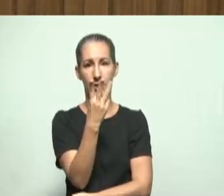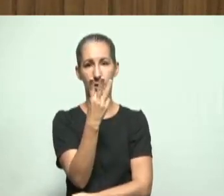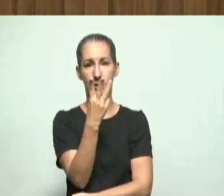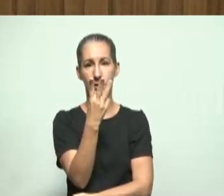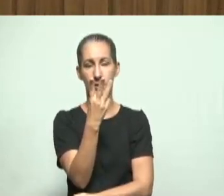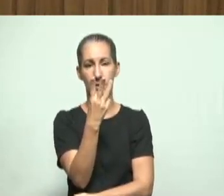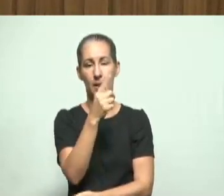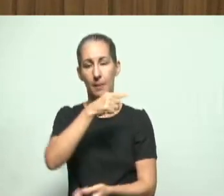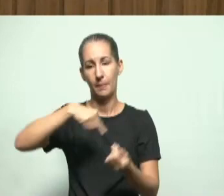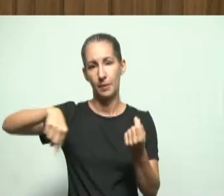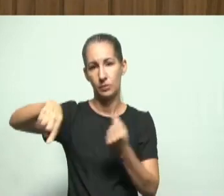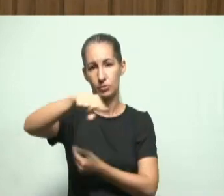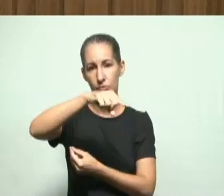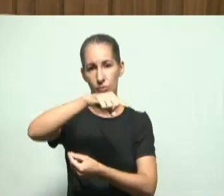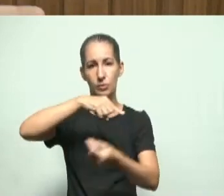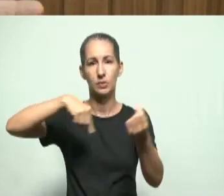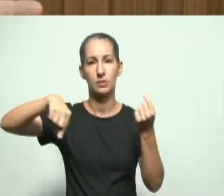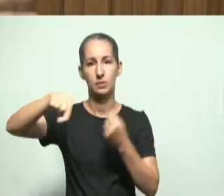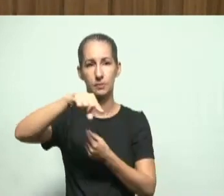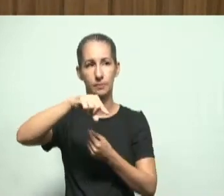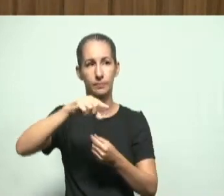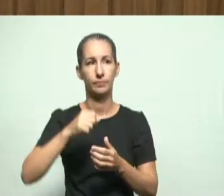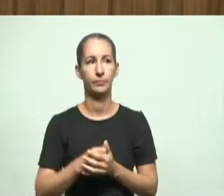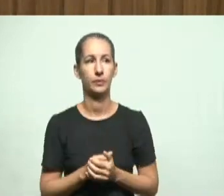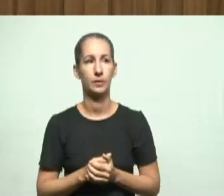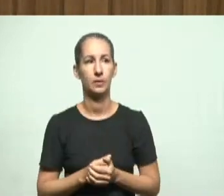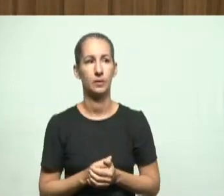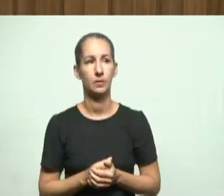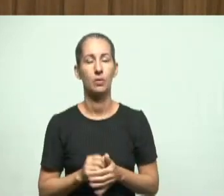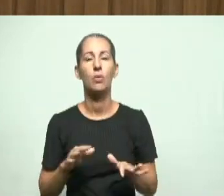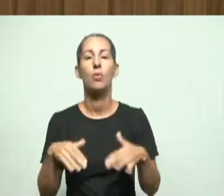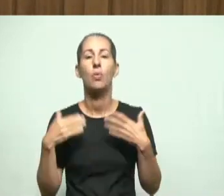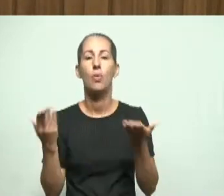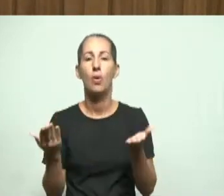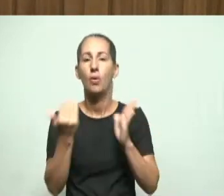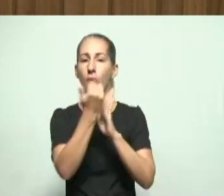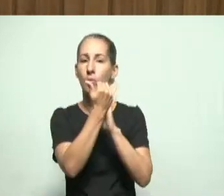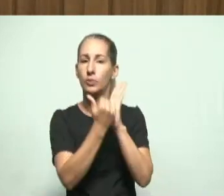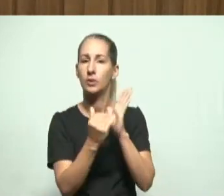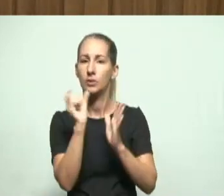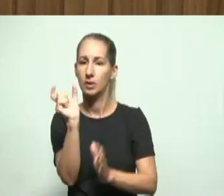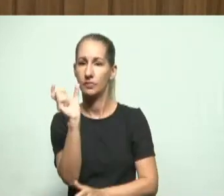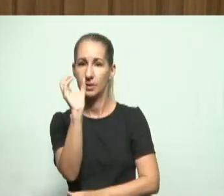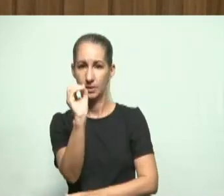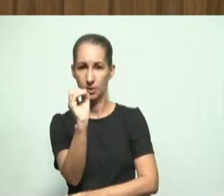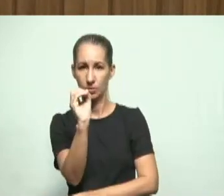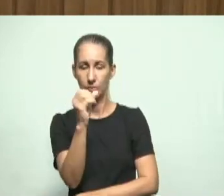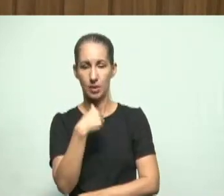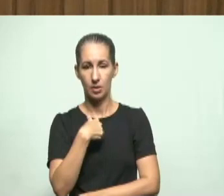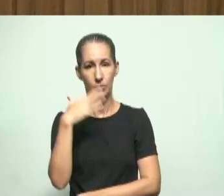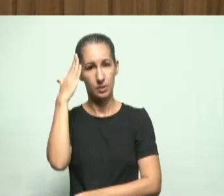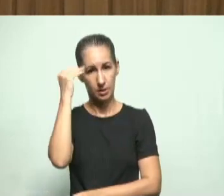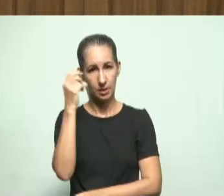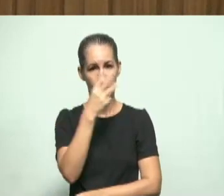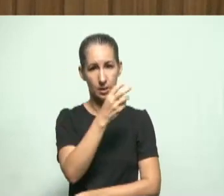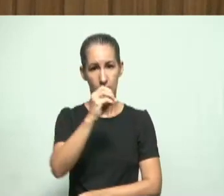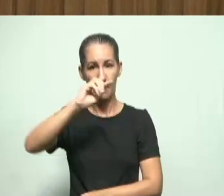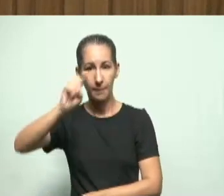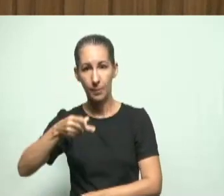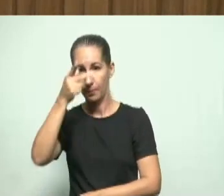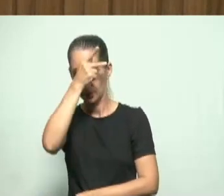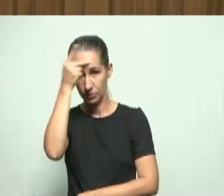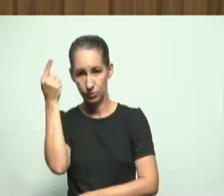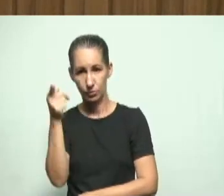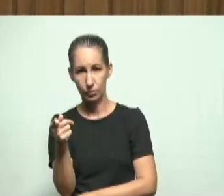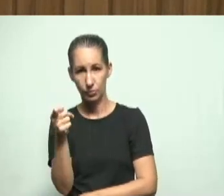pessoas. Concordam? Está girando entre três pessoas. Então, qual é o modelo de tarifa zero? Se eu sei que tem 300 mil pessoas em Natal